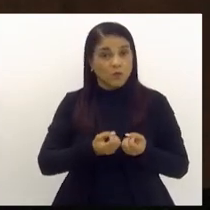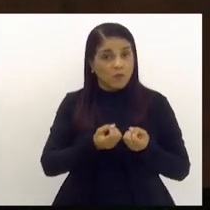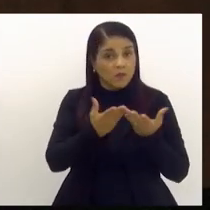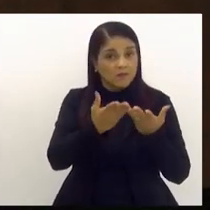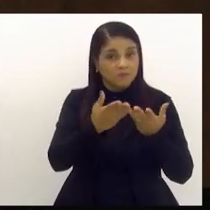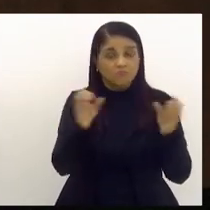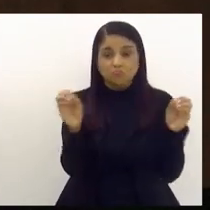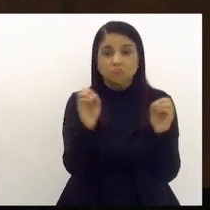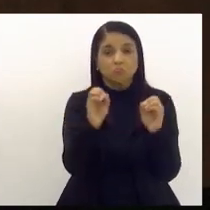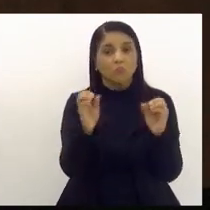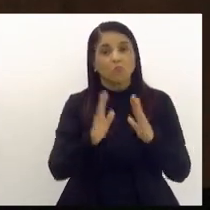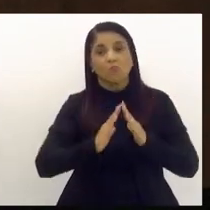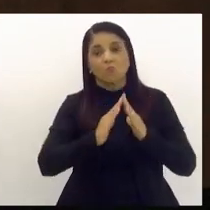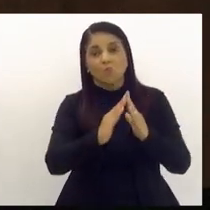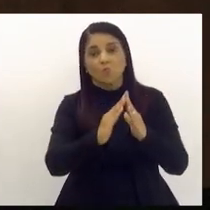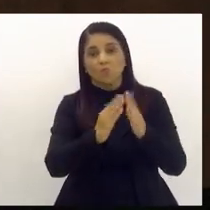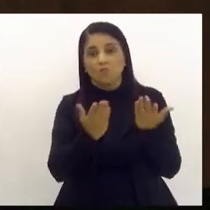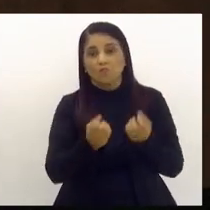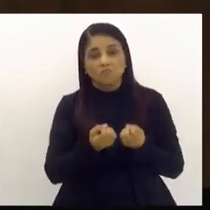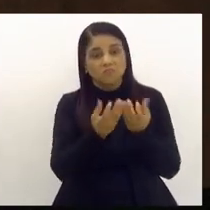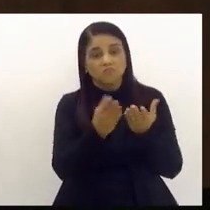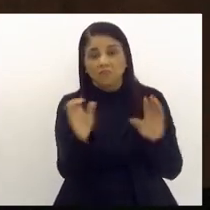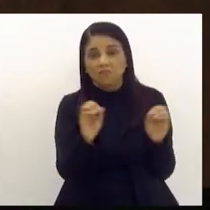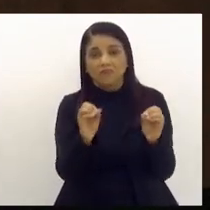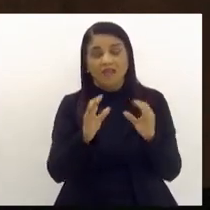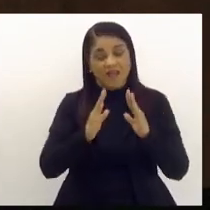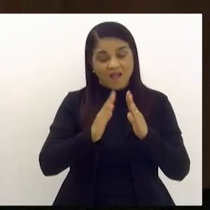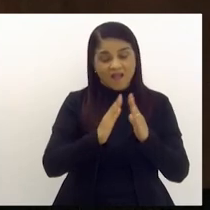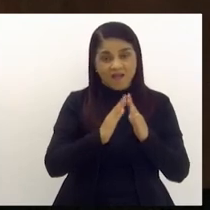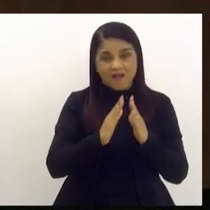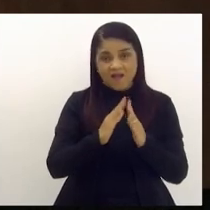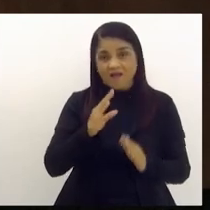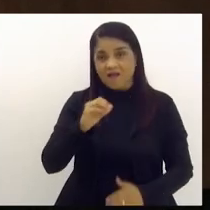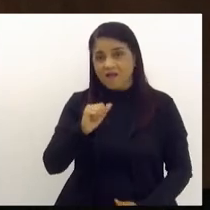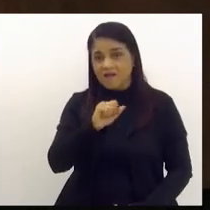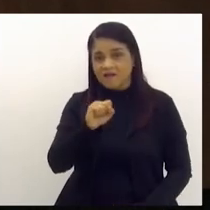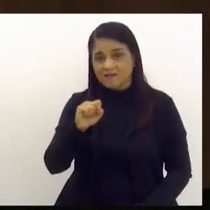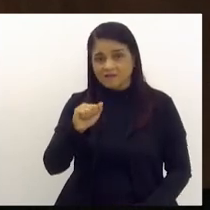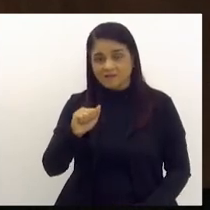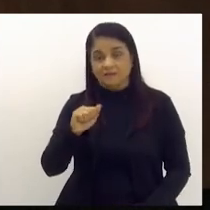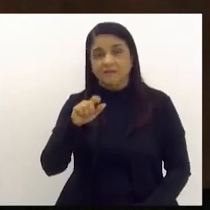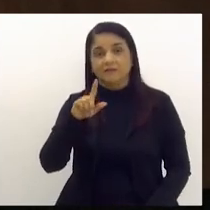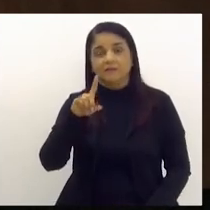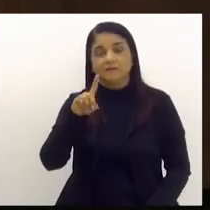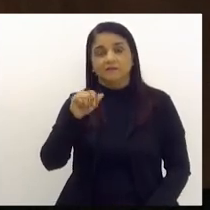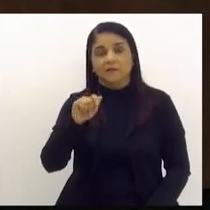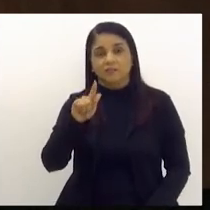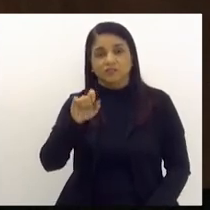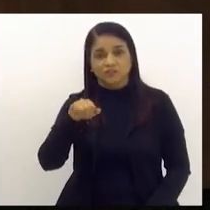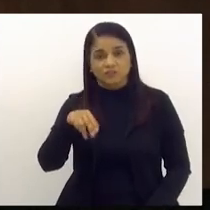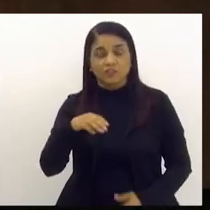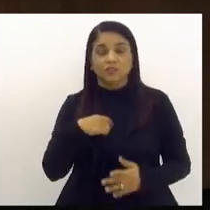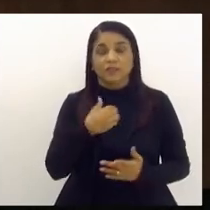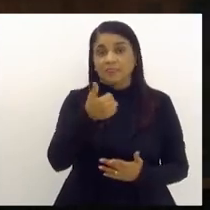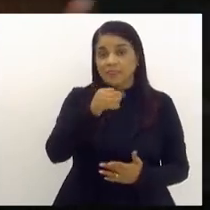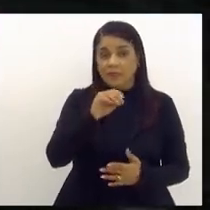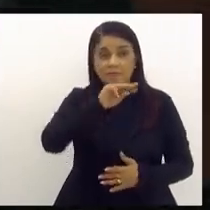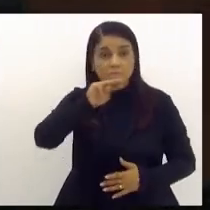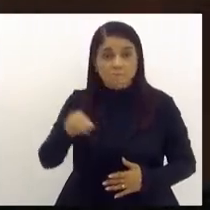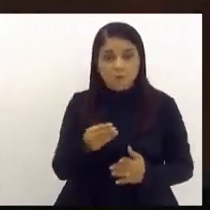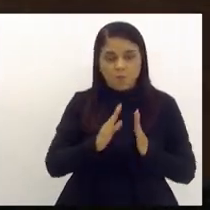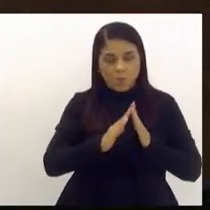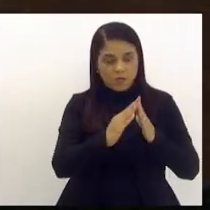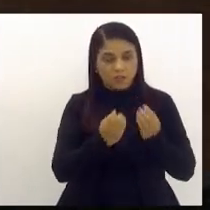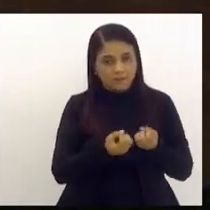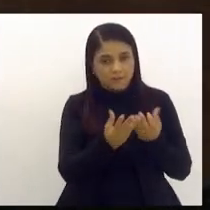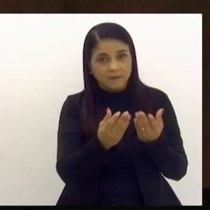nenhuma unidade. Começou com o tal do Casa da Gente, era uma promessa de 10 mil moradias por ano, que chegaria